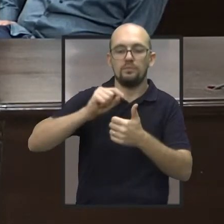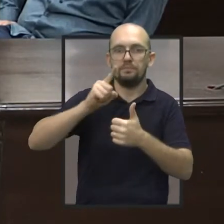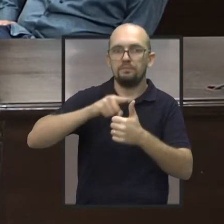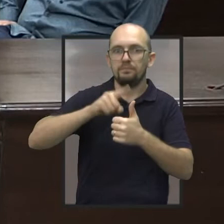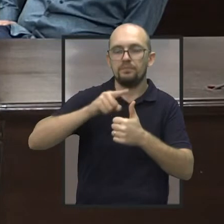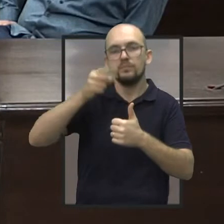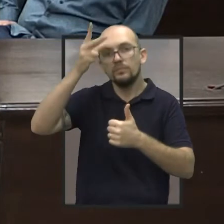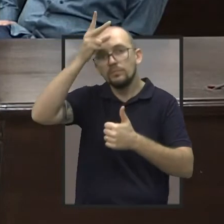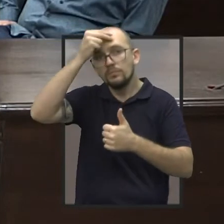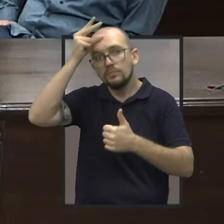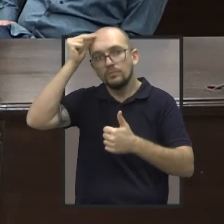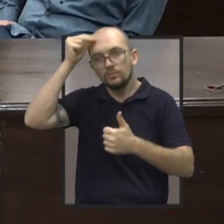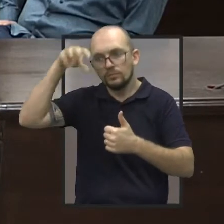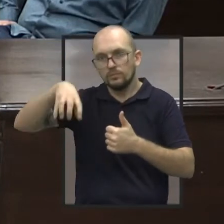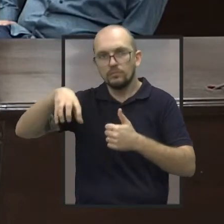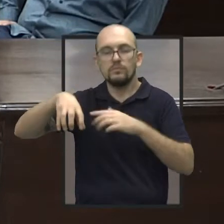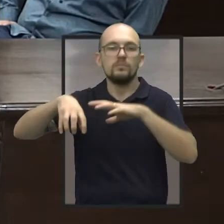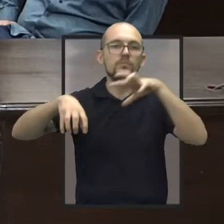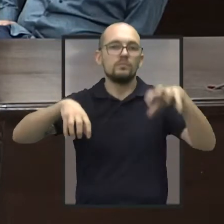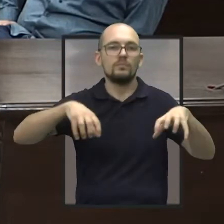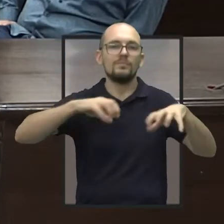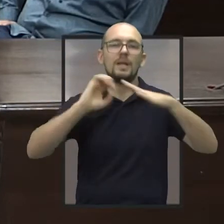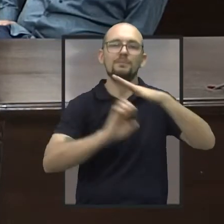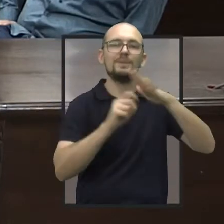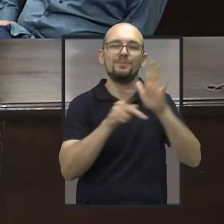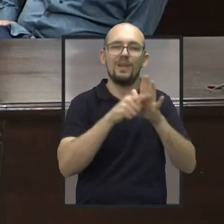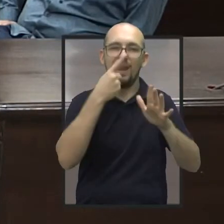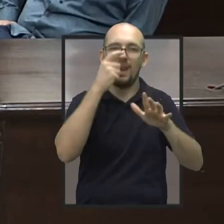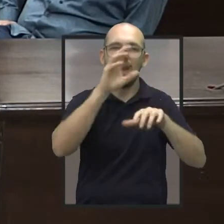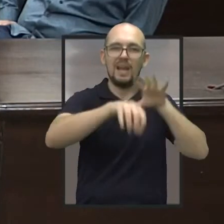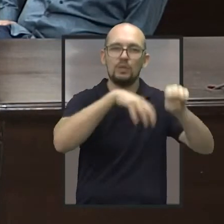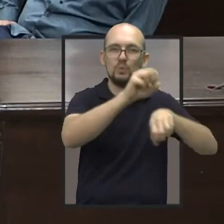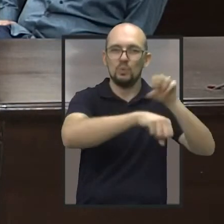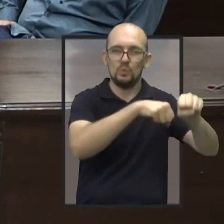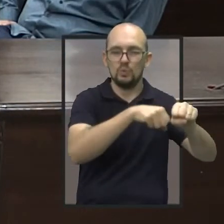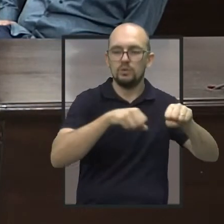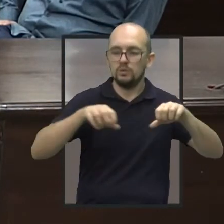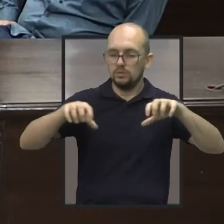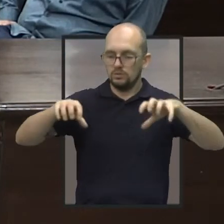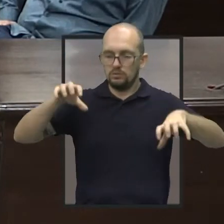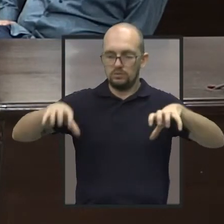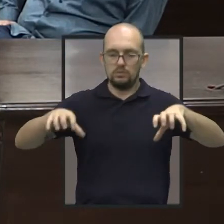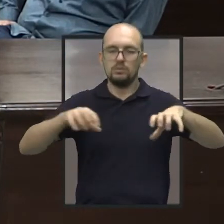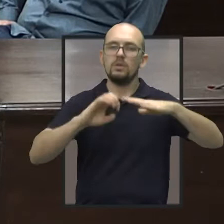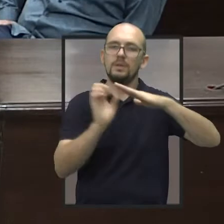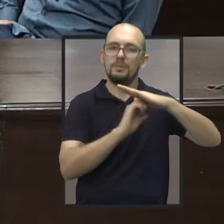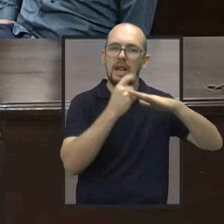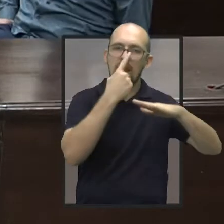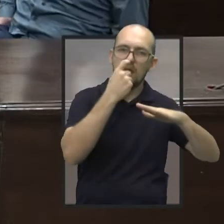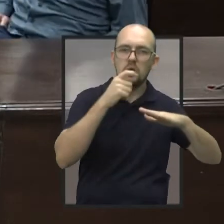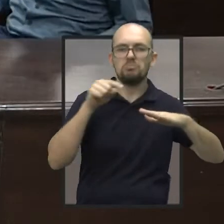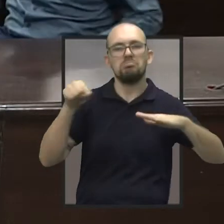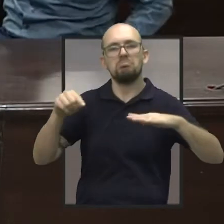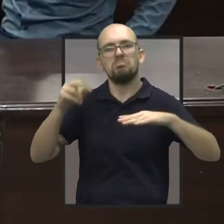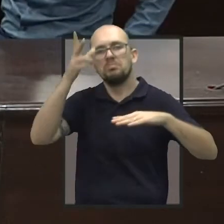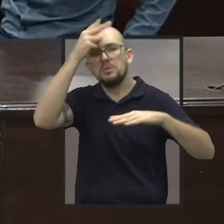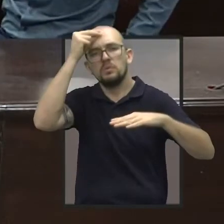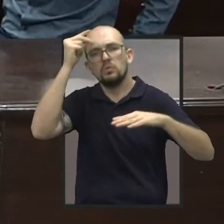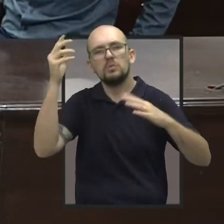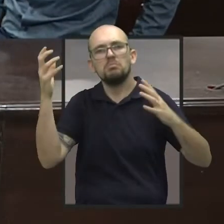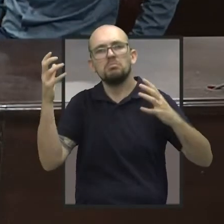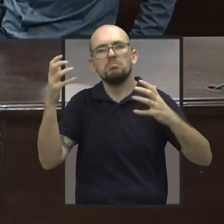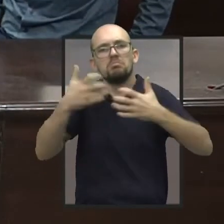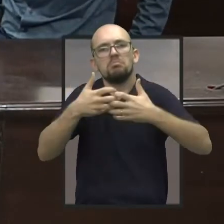e a empresa responsável pela coleta de lixo aqui na cidade. Qual que é o objetivo do senhor com esse requerimento? O objetivo é que venha uma